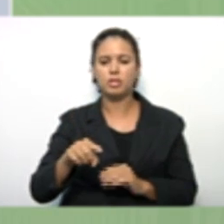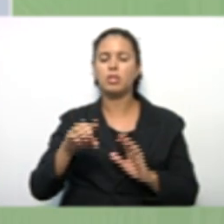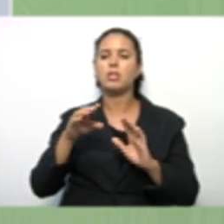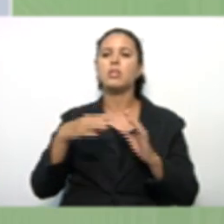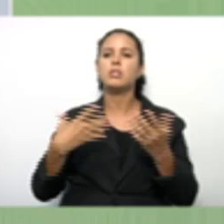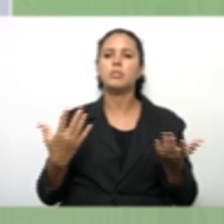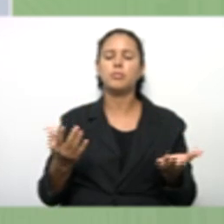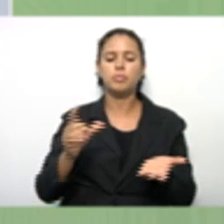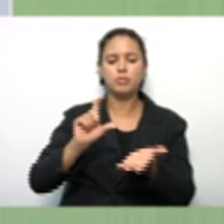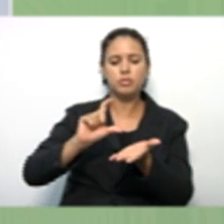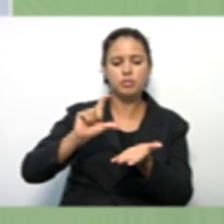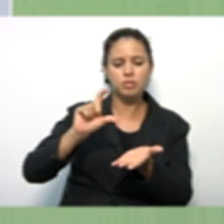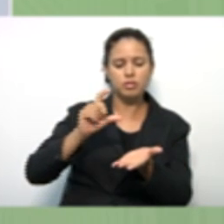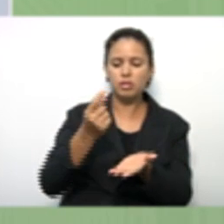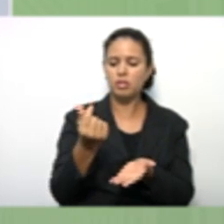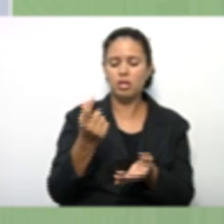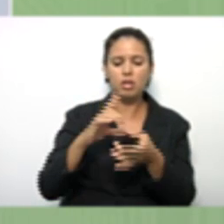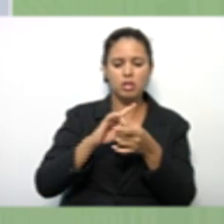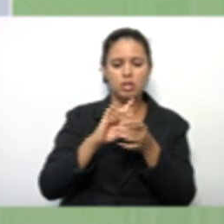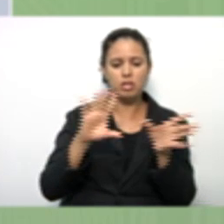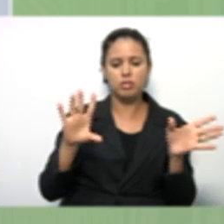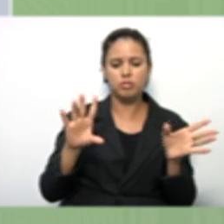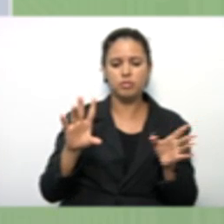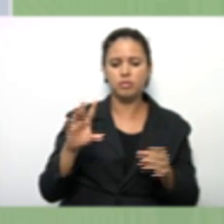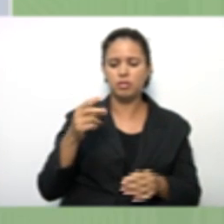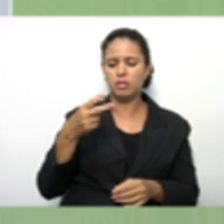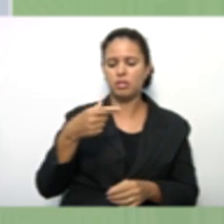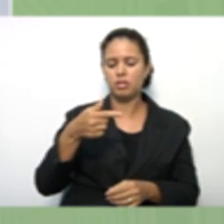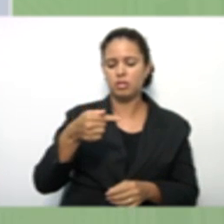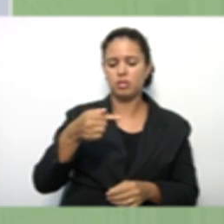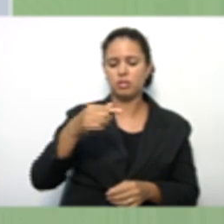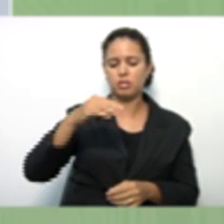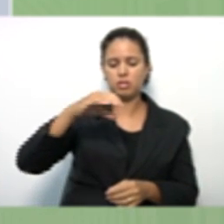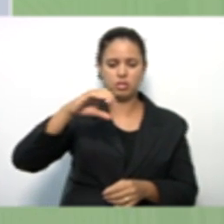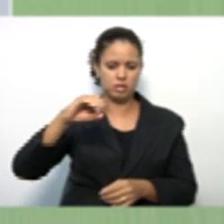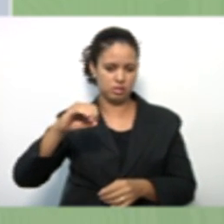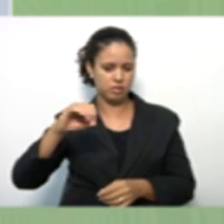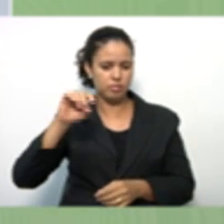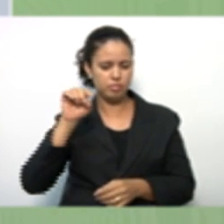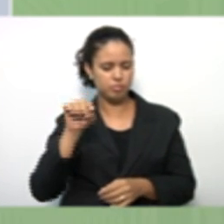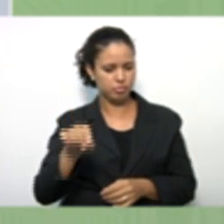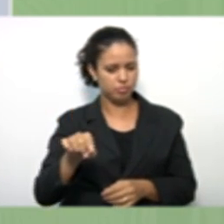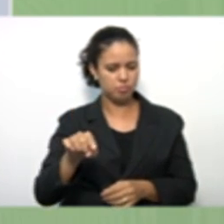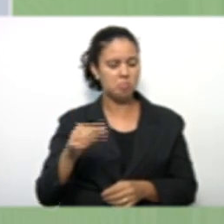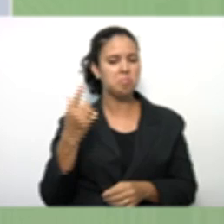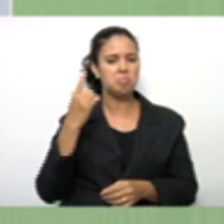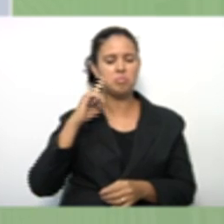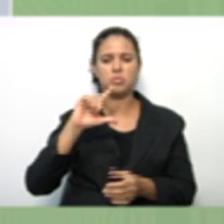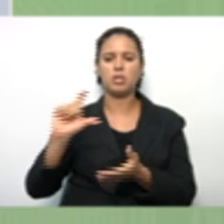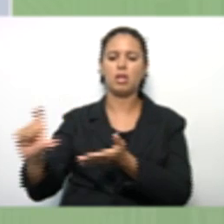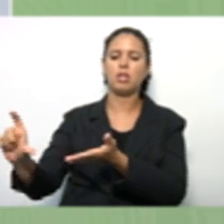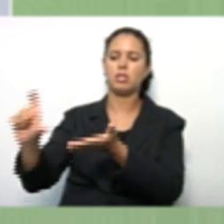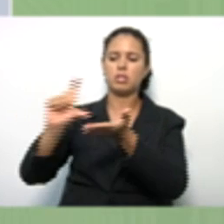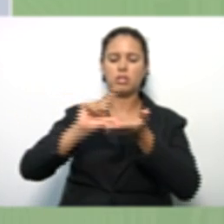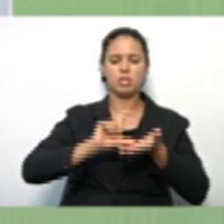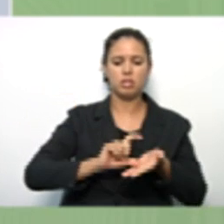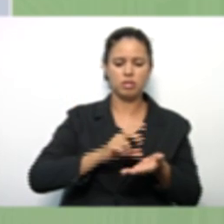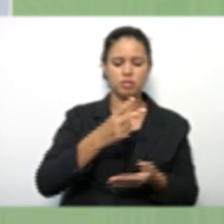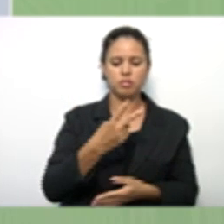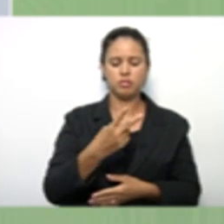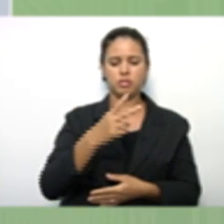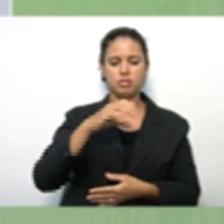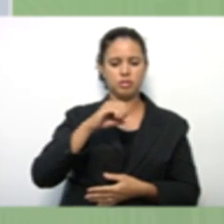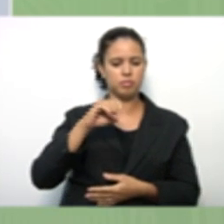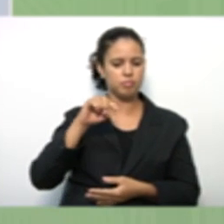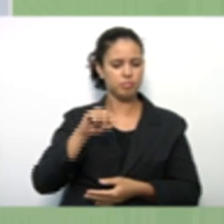de dispêndio foi para 70 mil. Ou seja, houve uma inclusão, houve uma entrada de 20 mil de